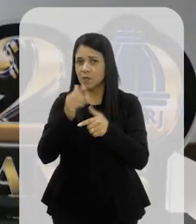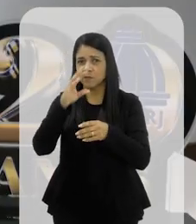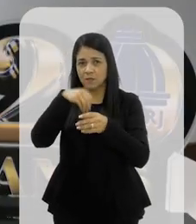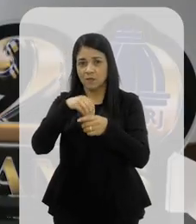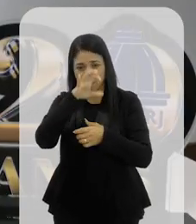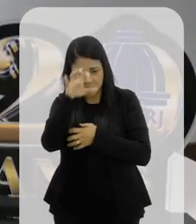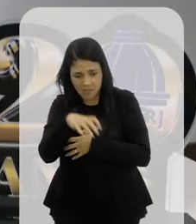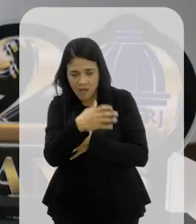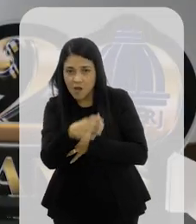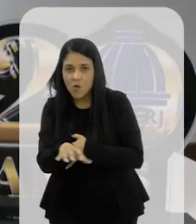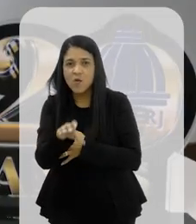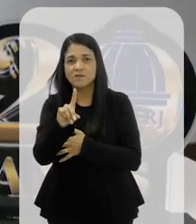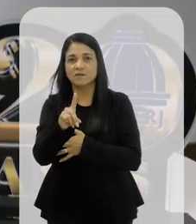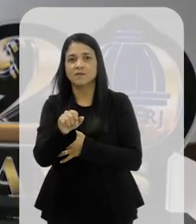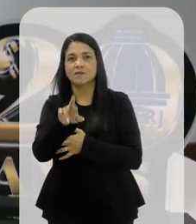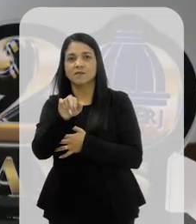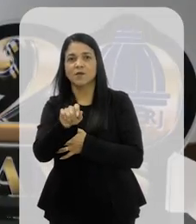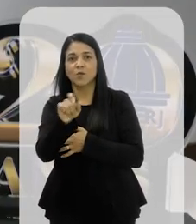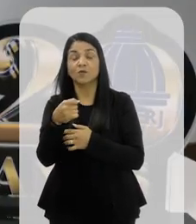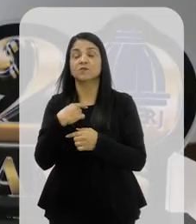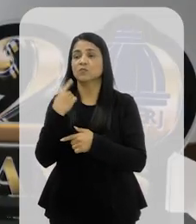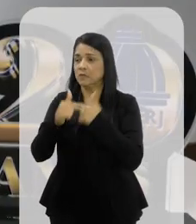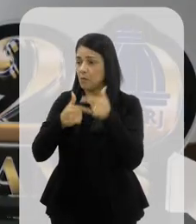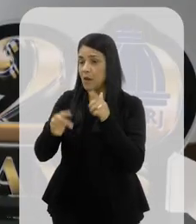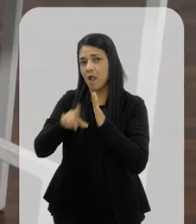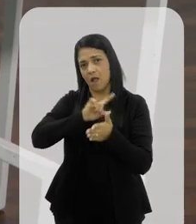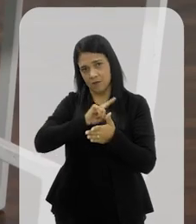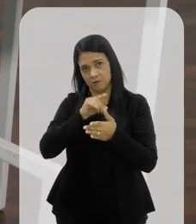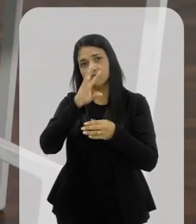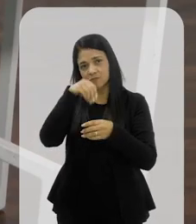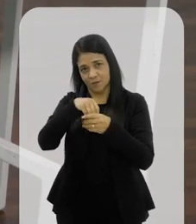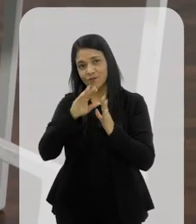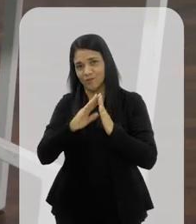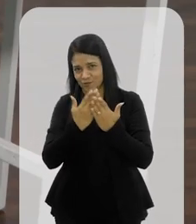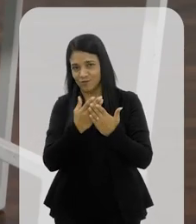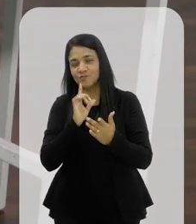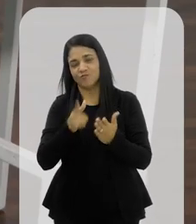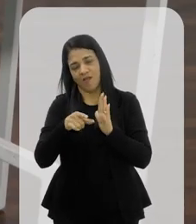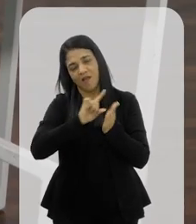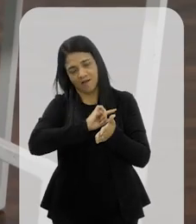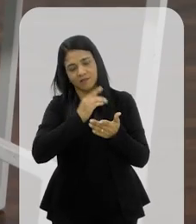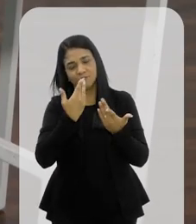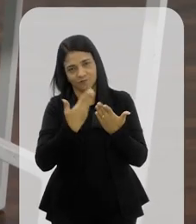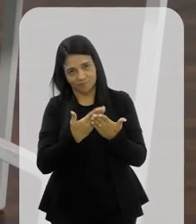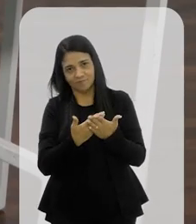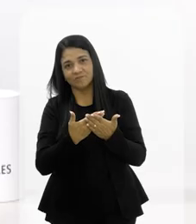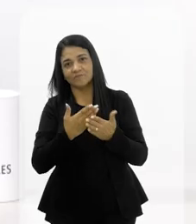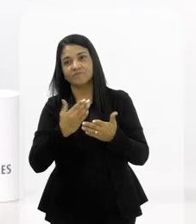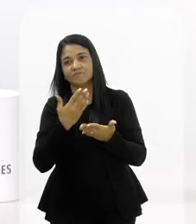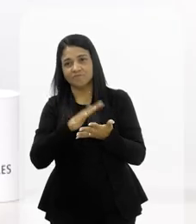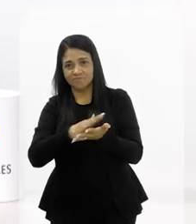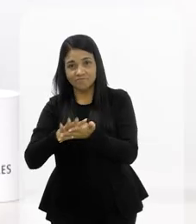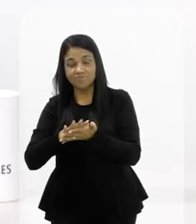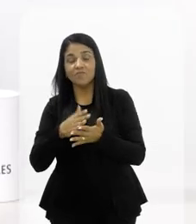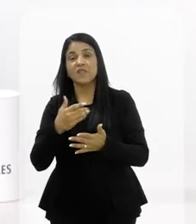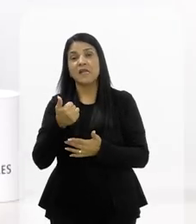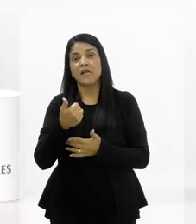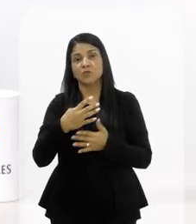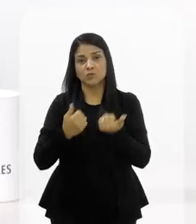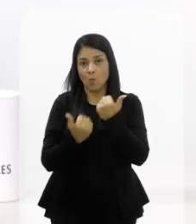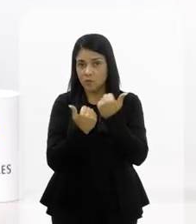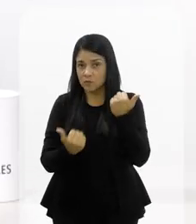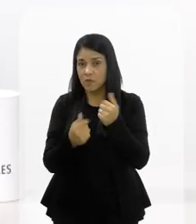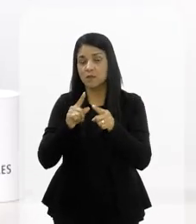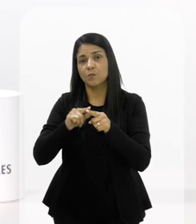dragões aí você entra fica dois anos também é eu tinha trabalhado anteriormente na dragões em eh 14 como